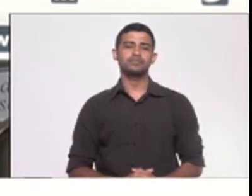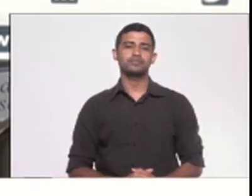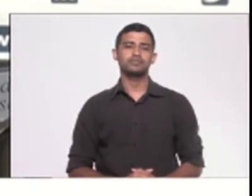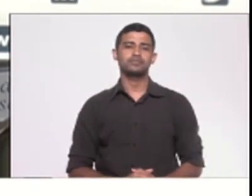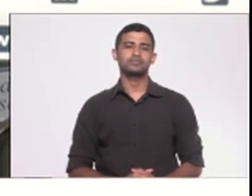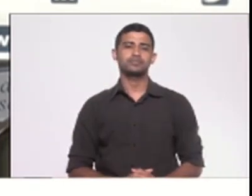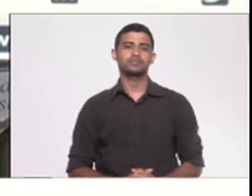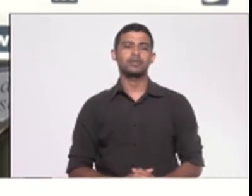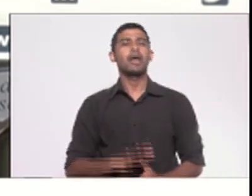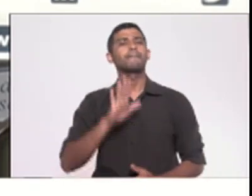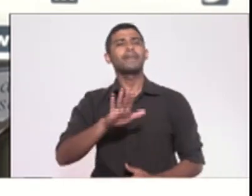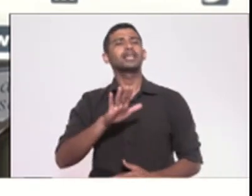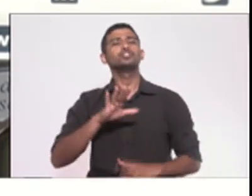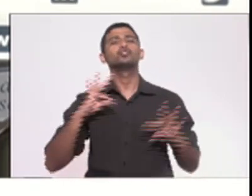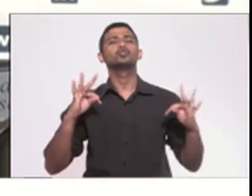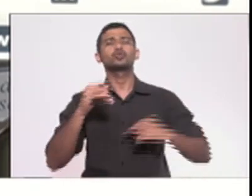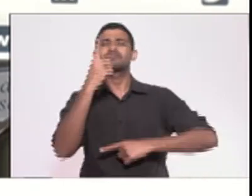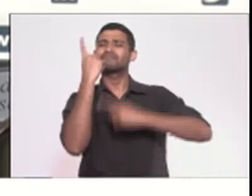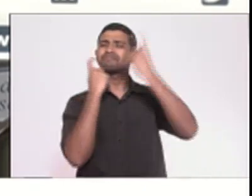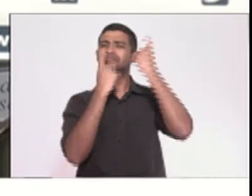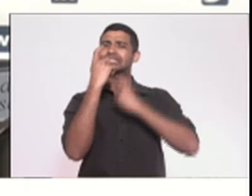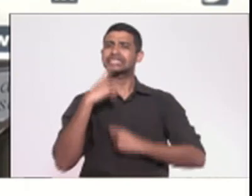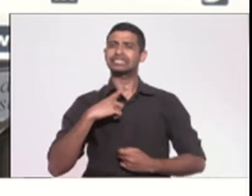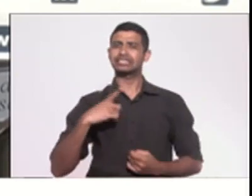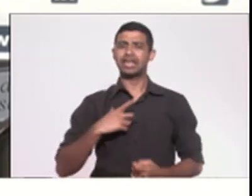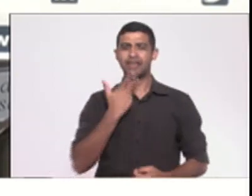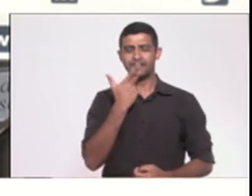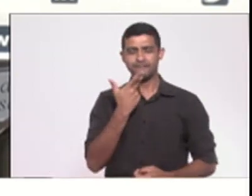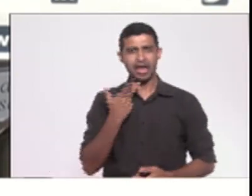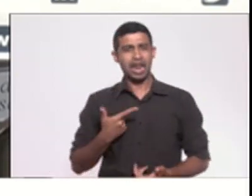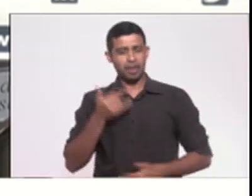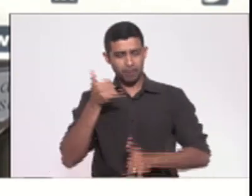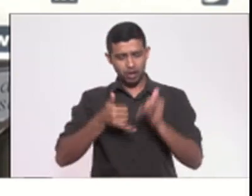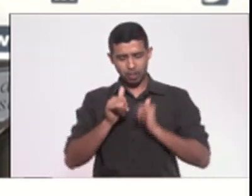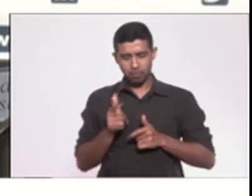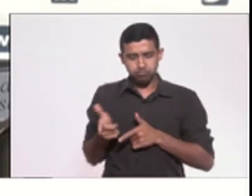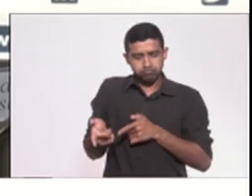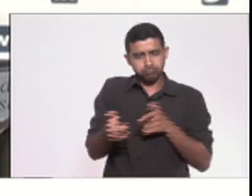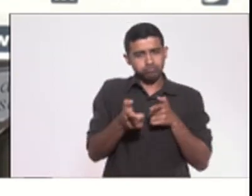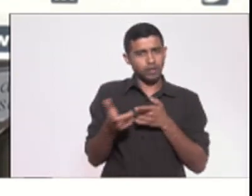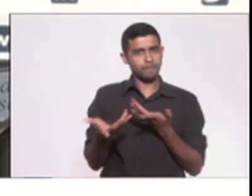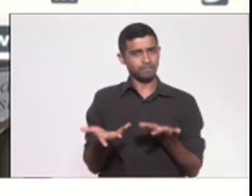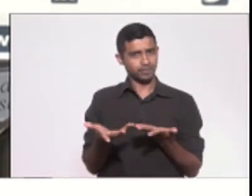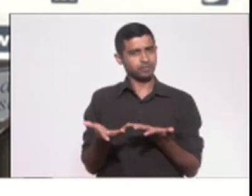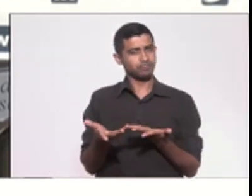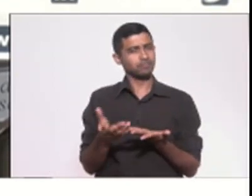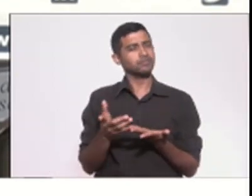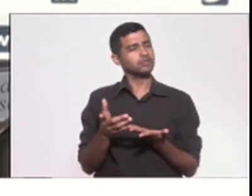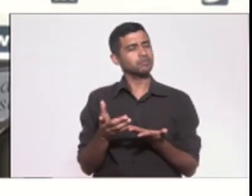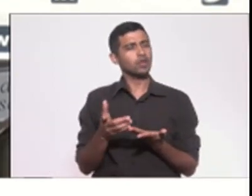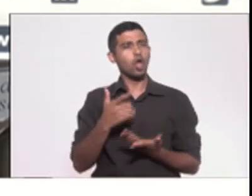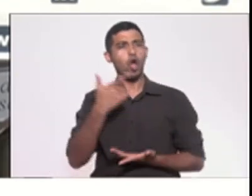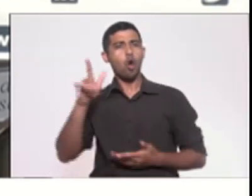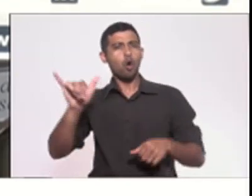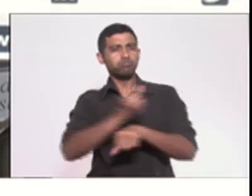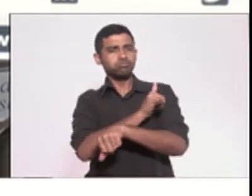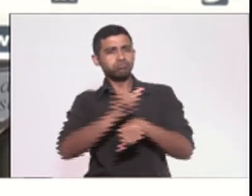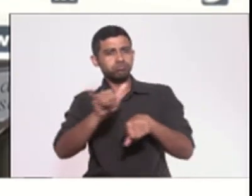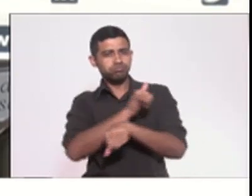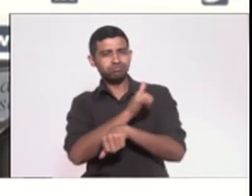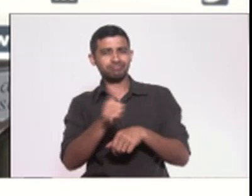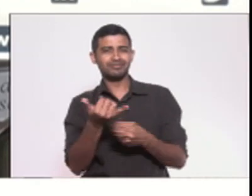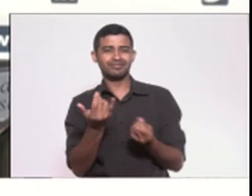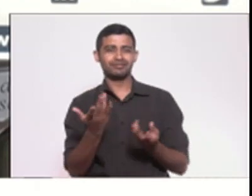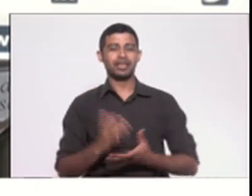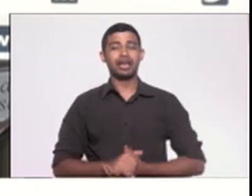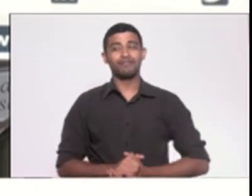Mas todo mundo fica muito preocupado, né? Então, no caso dos fertilizantes, a gente tem uma alternativa biológica, é interessante, porque a gente deixa